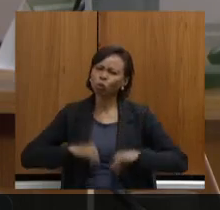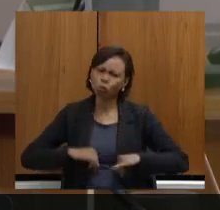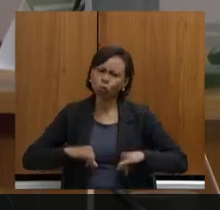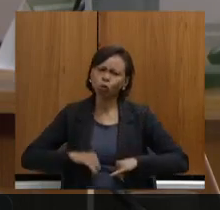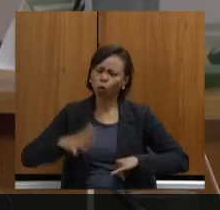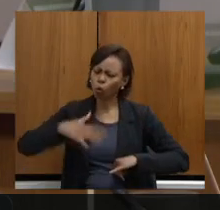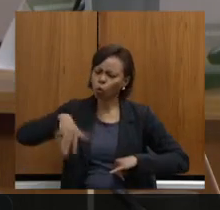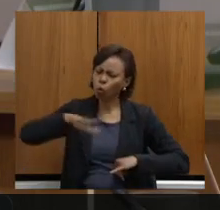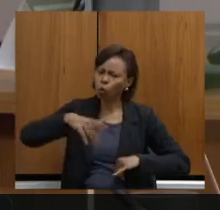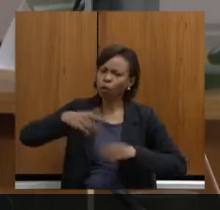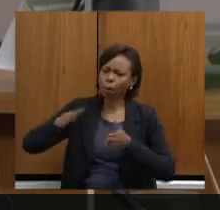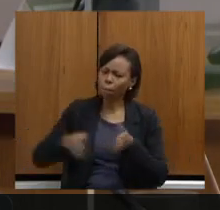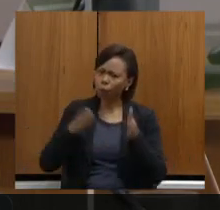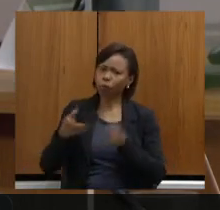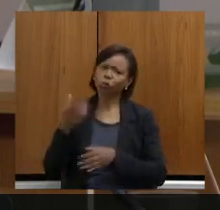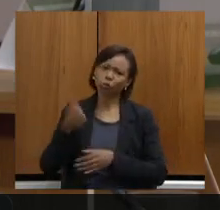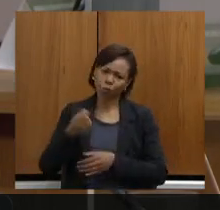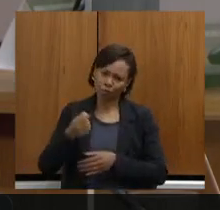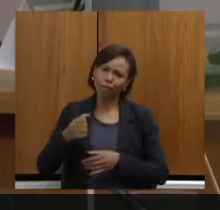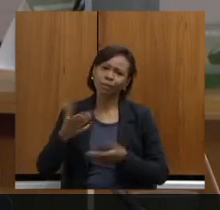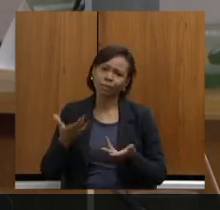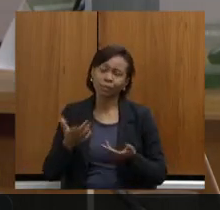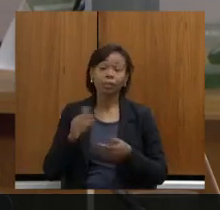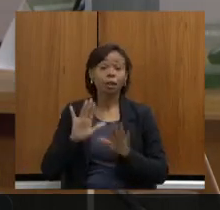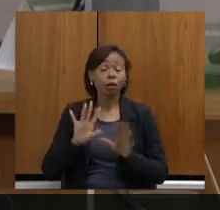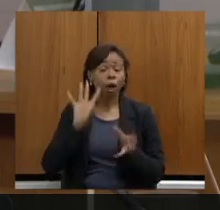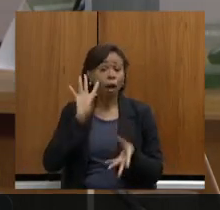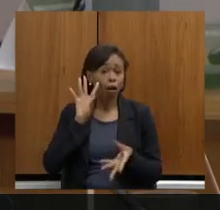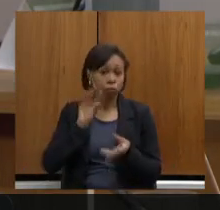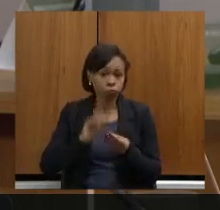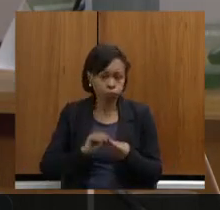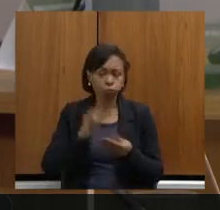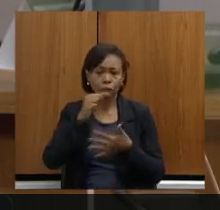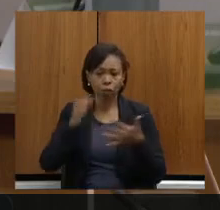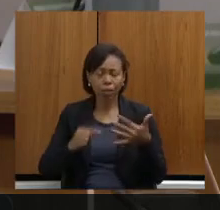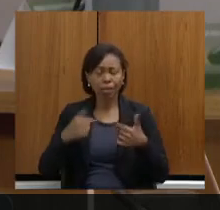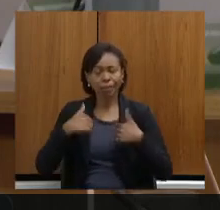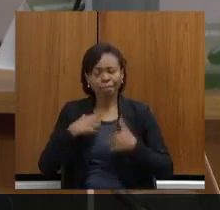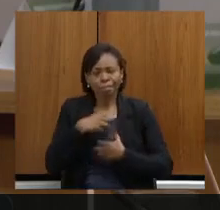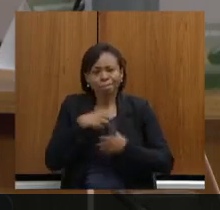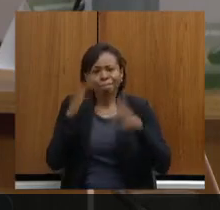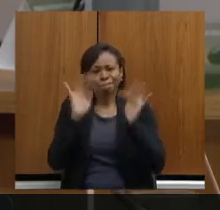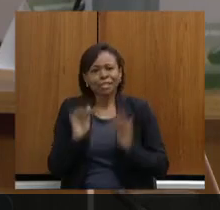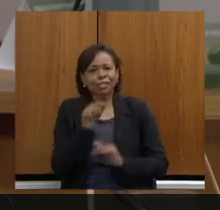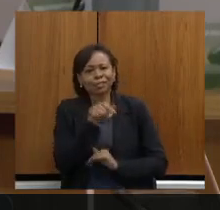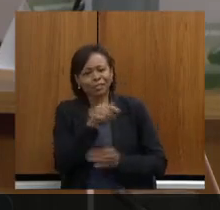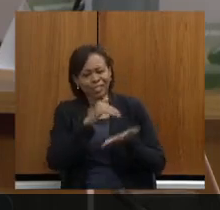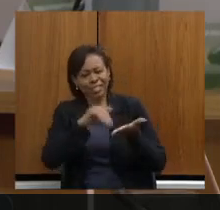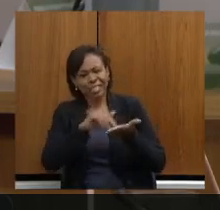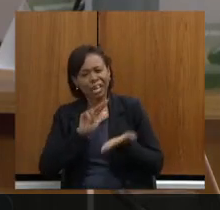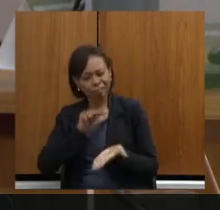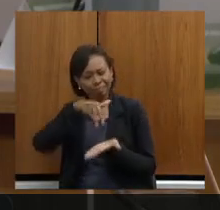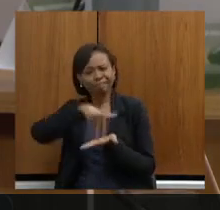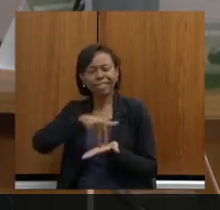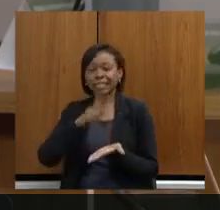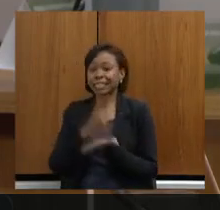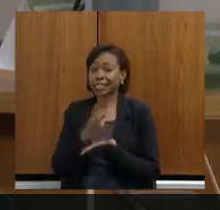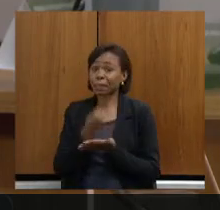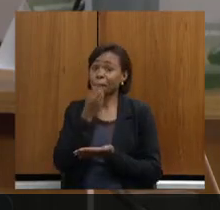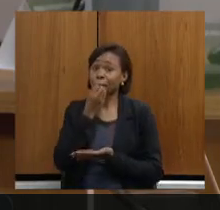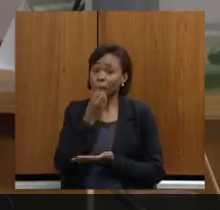nossos pequenos produtores de leite então são essas considerações e eu tô aqui muito feliz com a presença da senhora e sempre muito bom